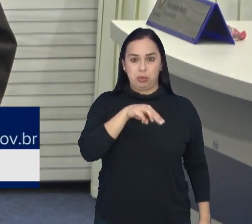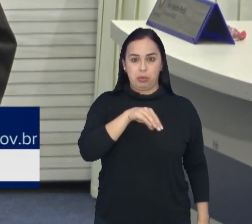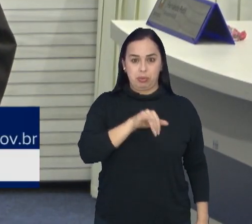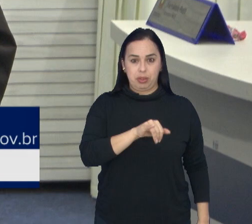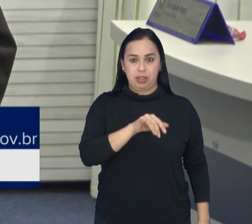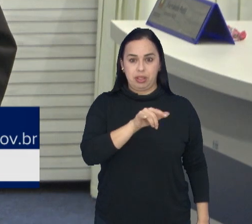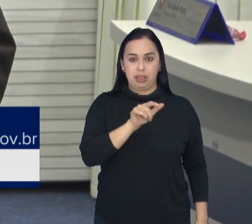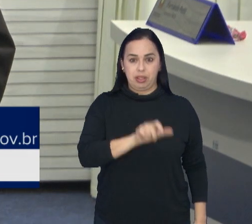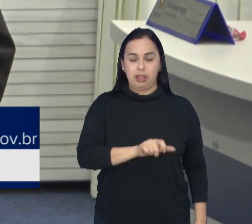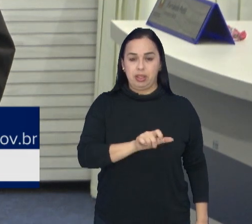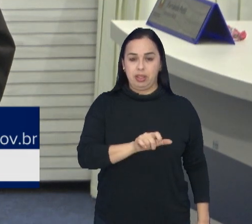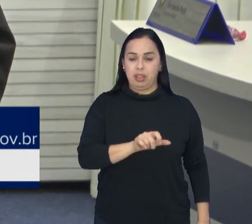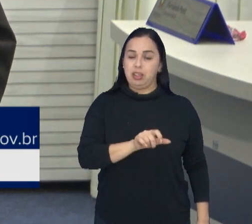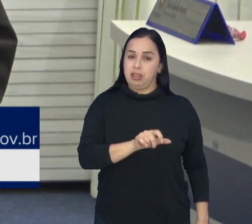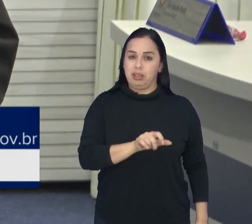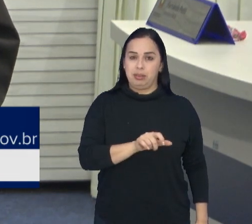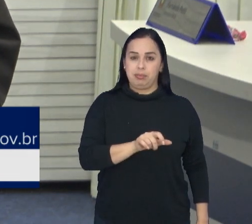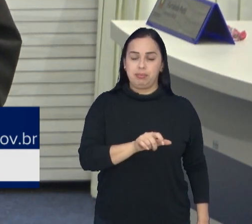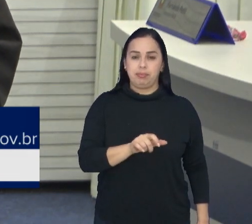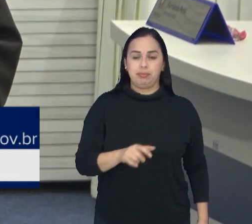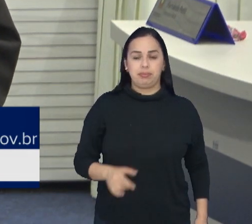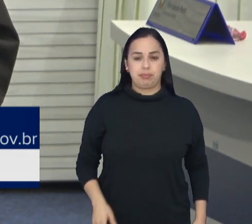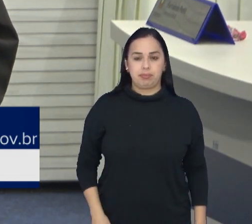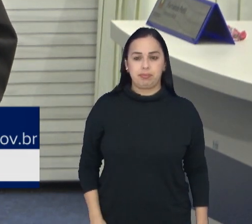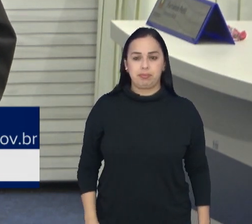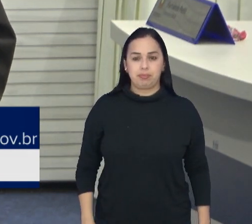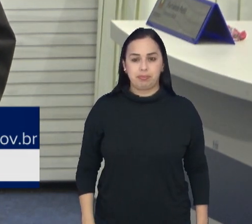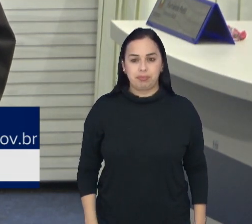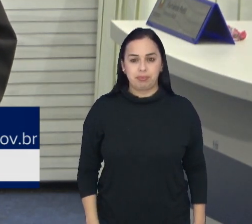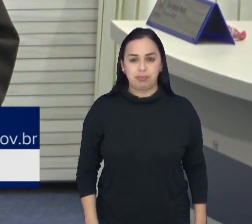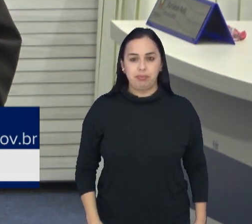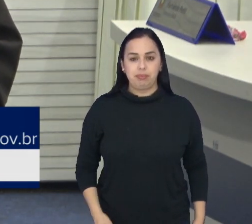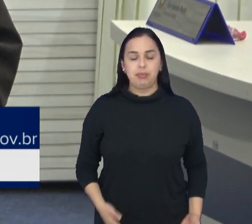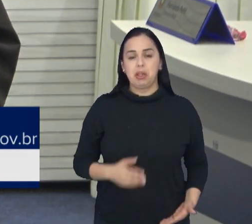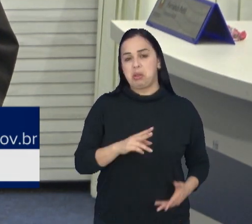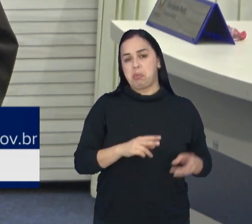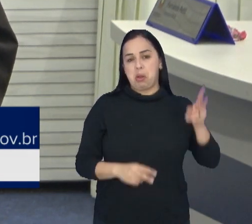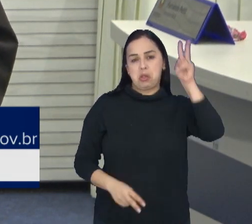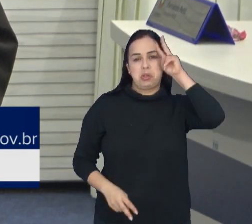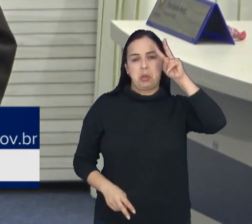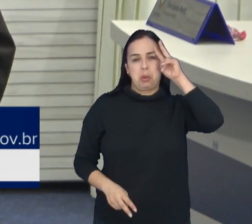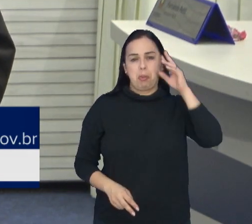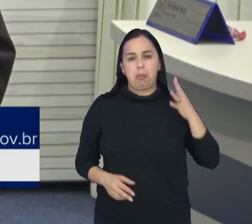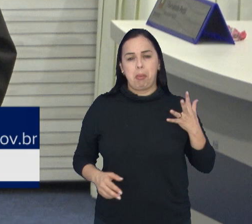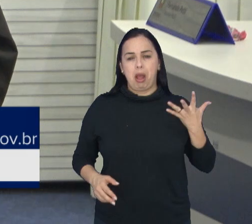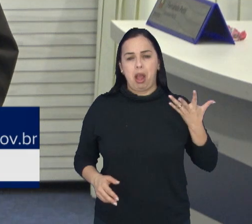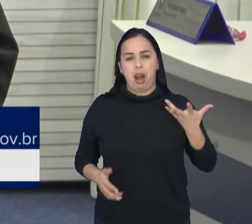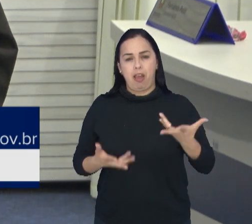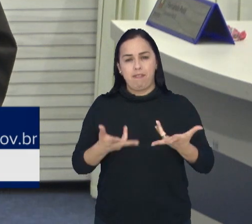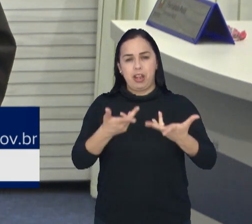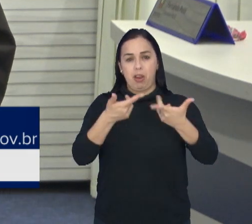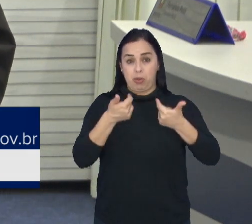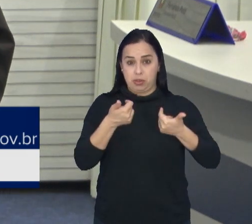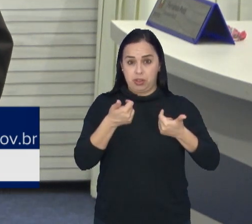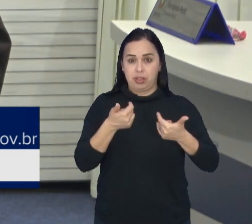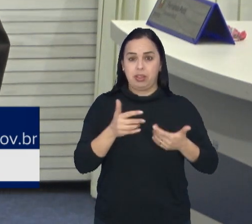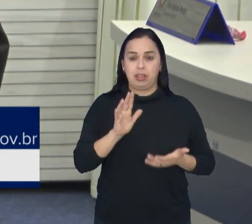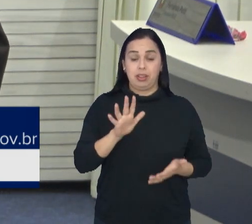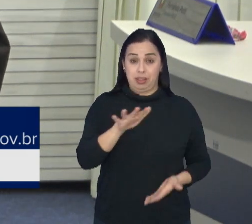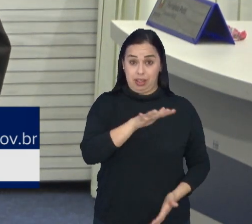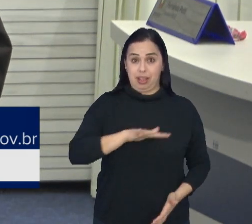um irmão, né, que tem uma história muito bonita aqui na nossa cidade, né, na